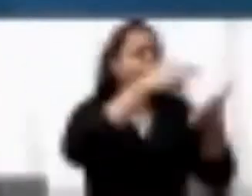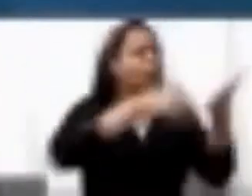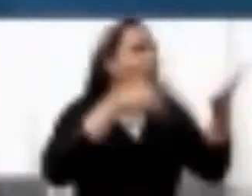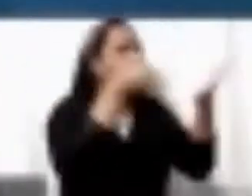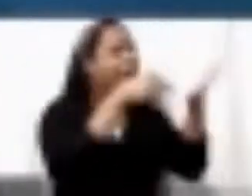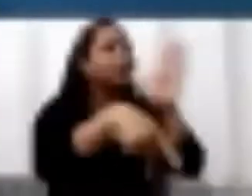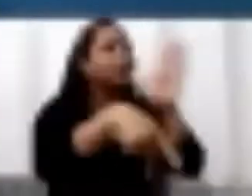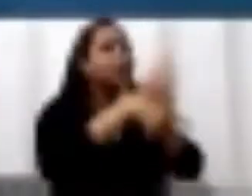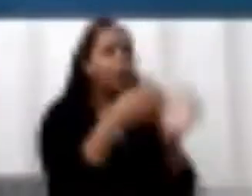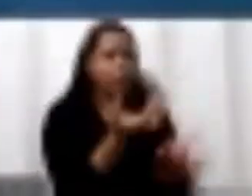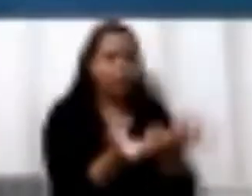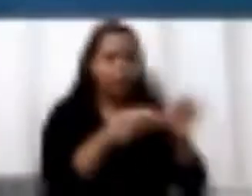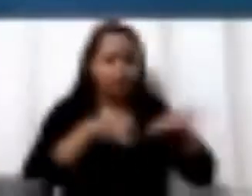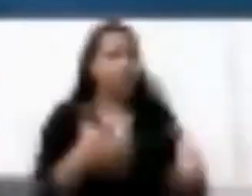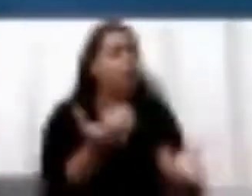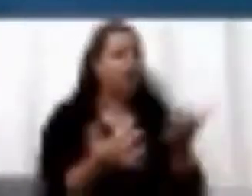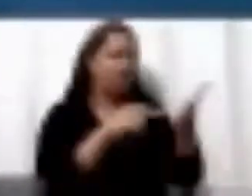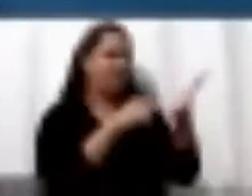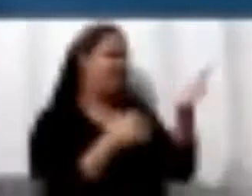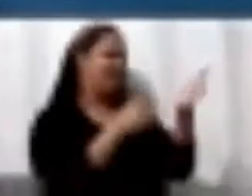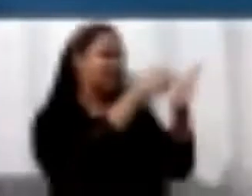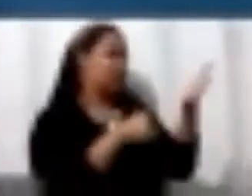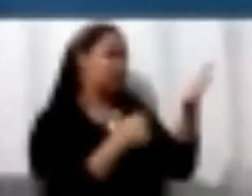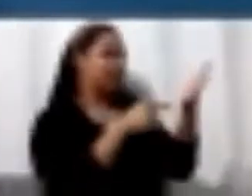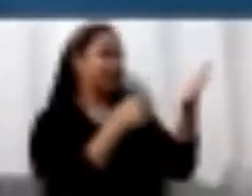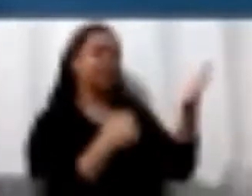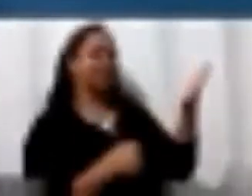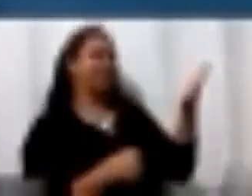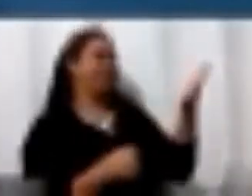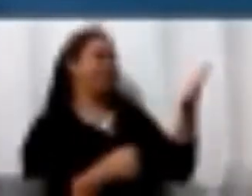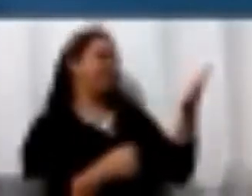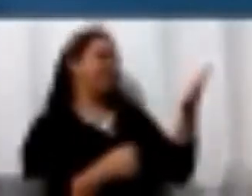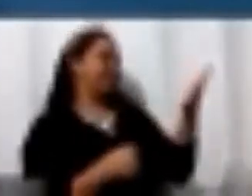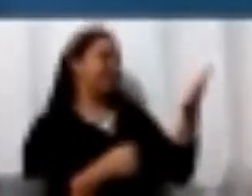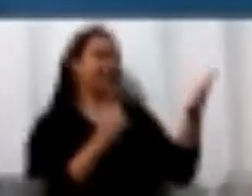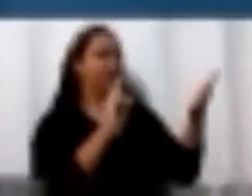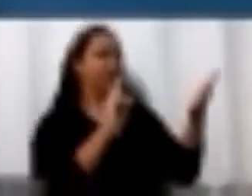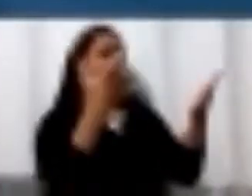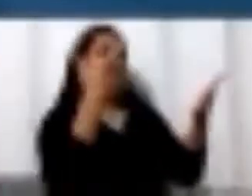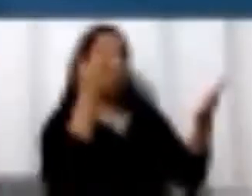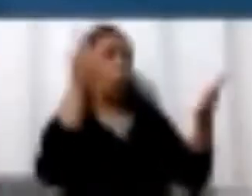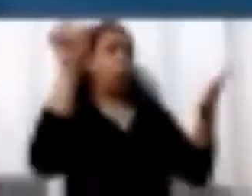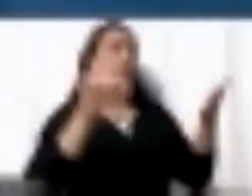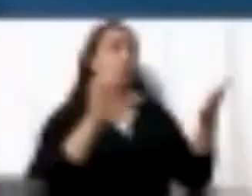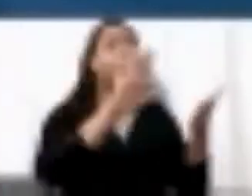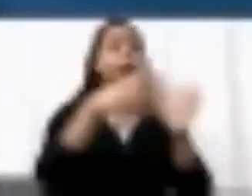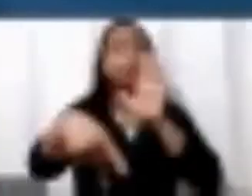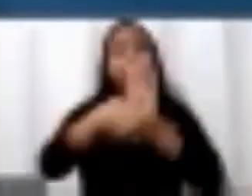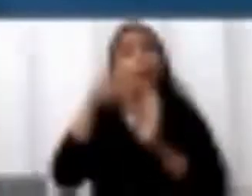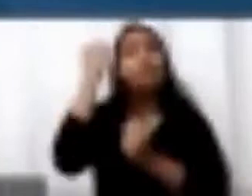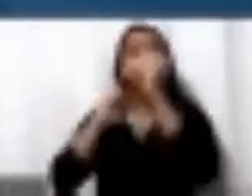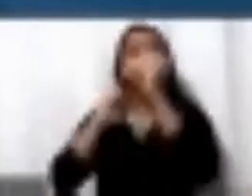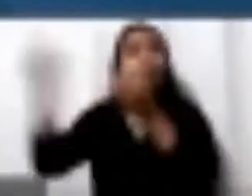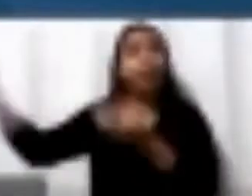puxa vida, aí parece que eu estou exagerando um pouquinho, né? E para comprar um fogão, vamos lá no contrato de adesão. Agora, a pessoa que se apresenta